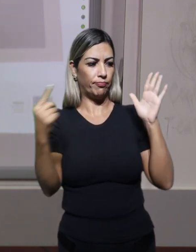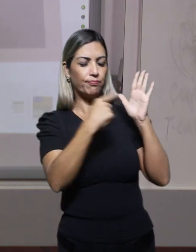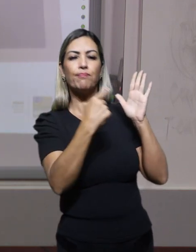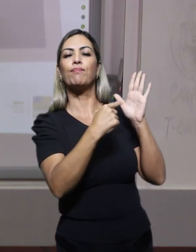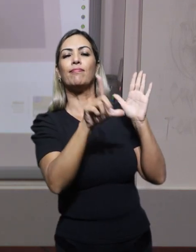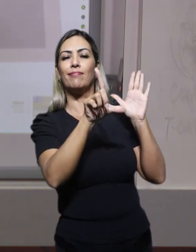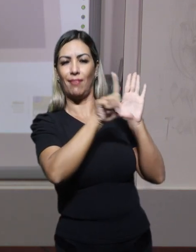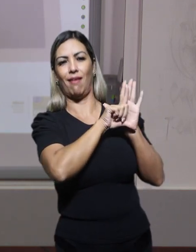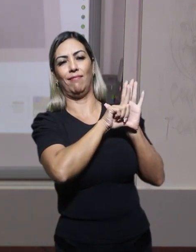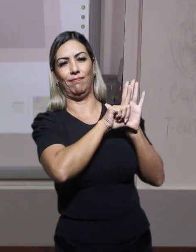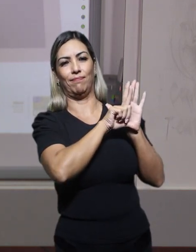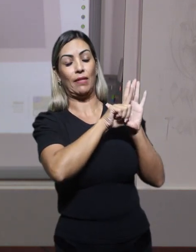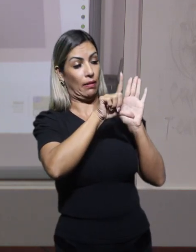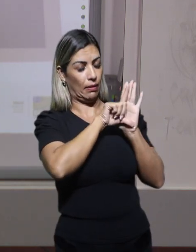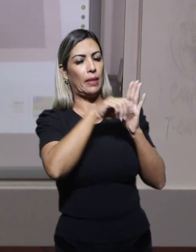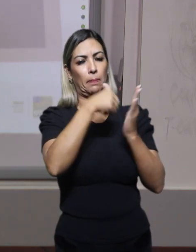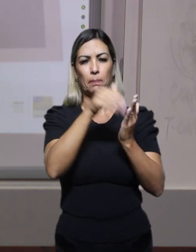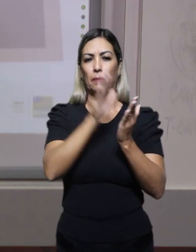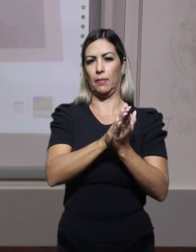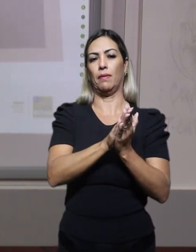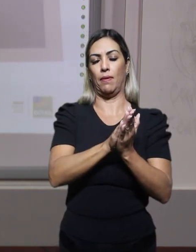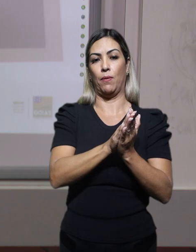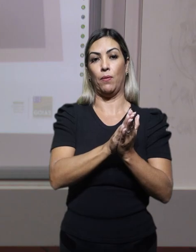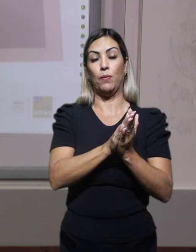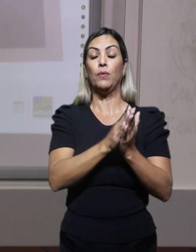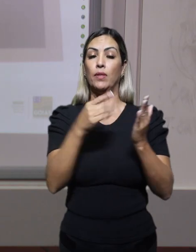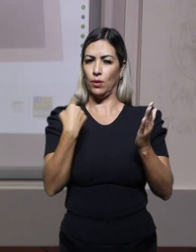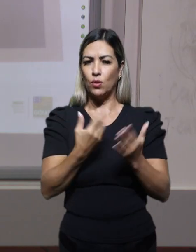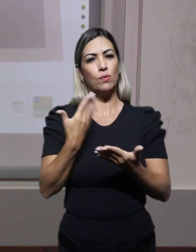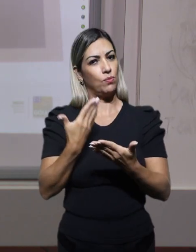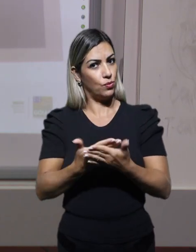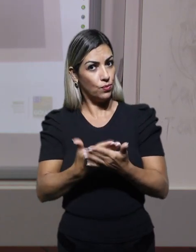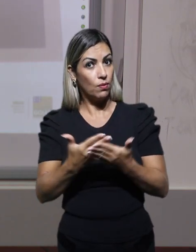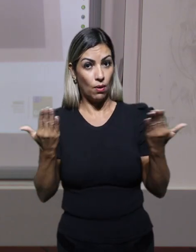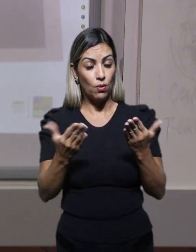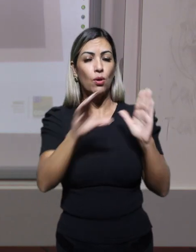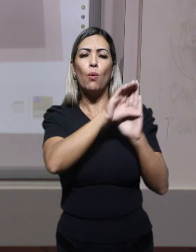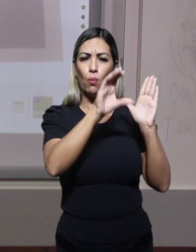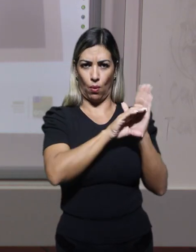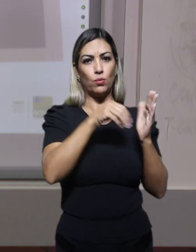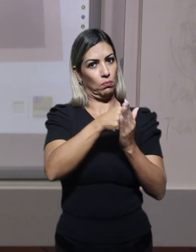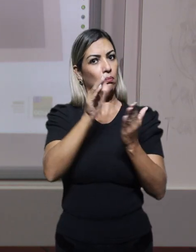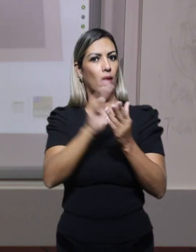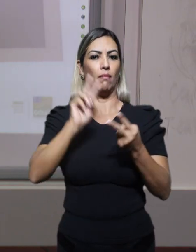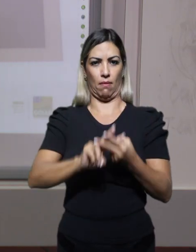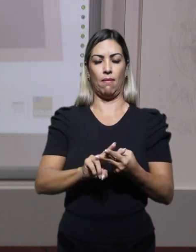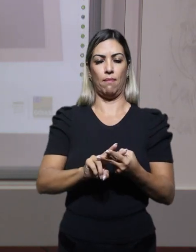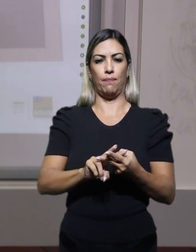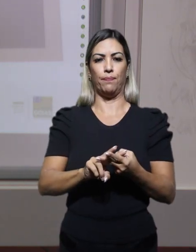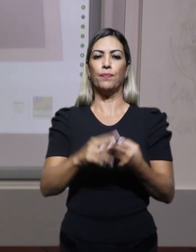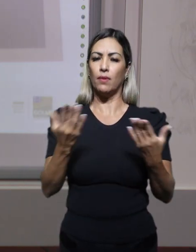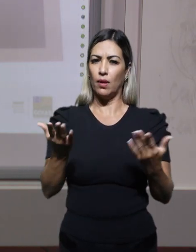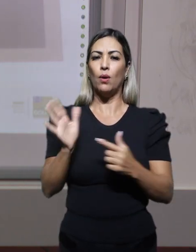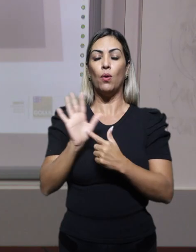é a lei penal. E a lei penal, nesse caso que nós vamos tratar aqui, é o Código Penal. Por isso, eu trouxe